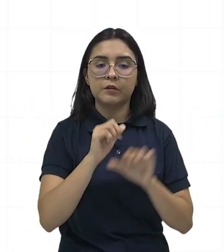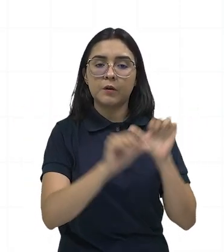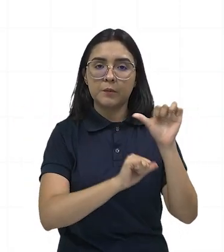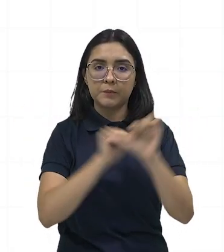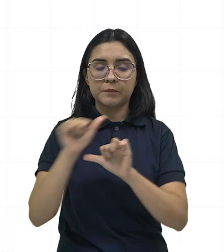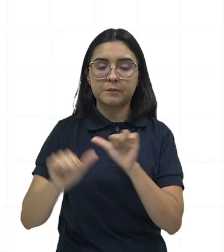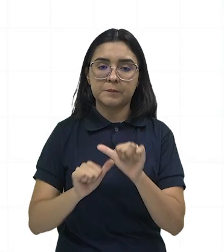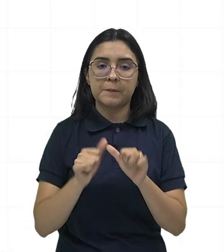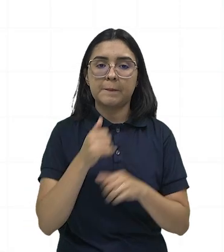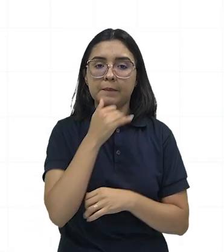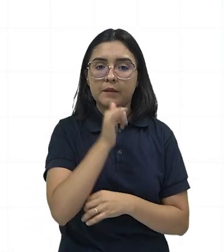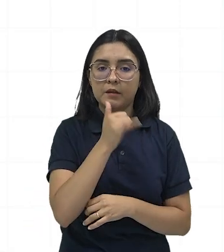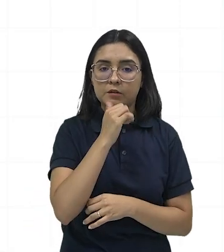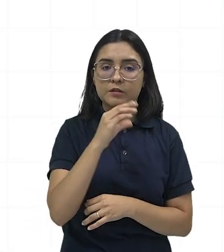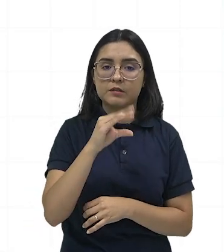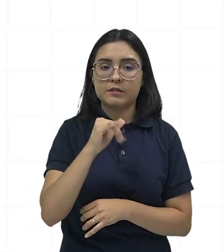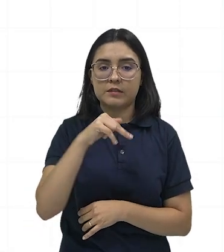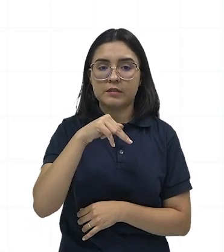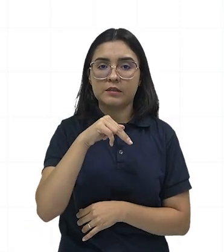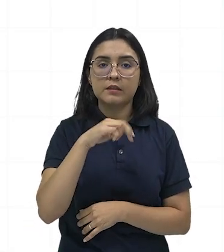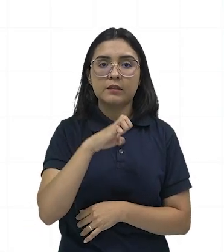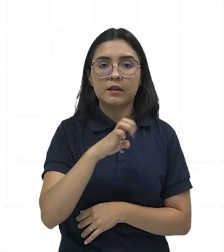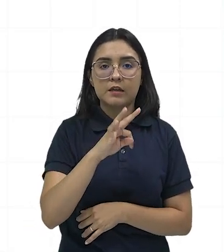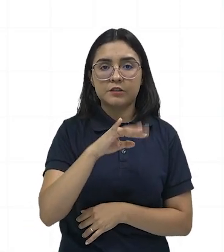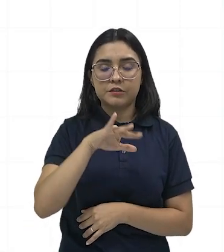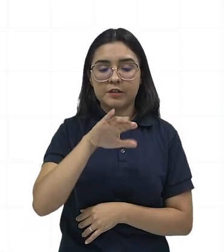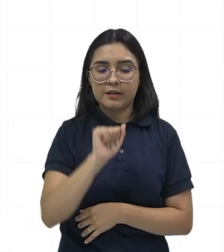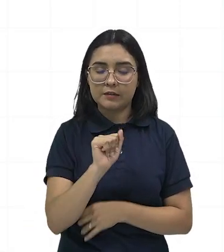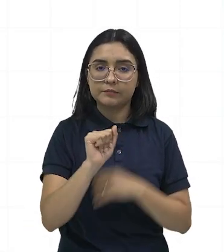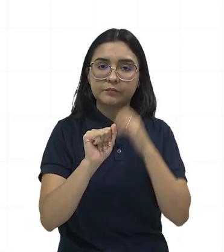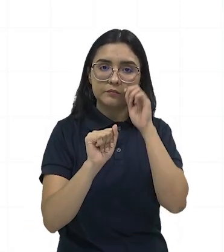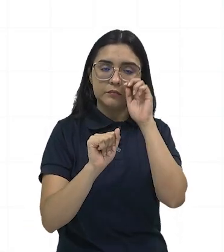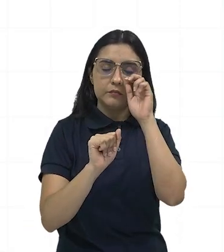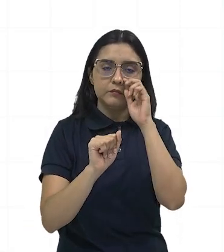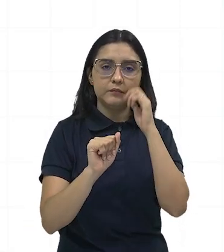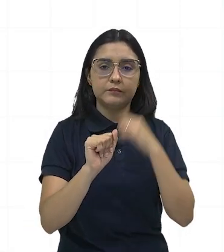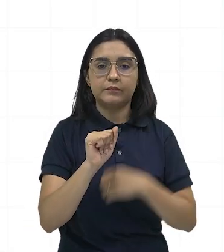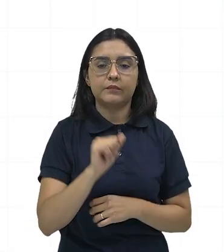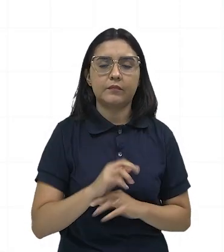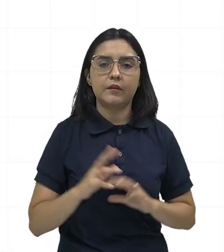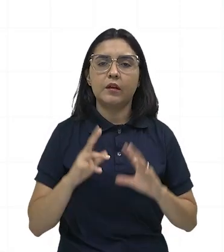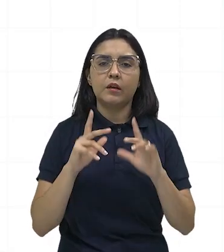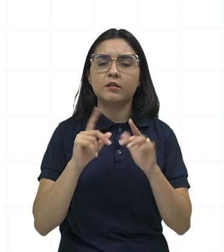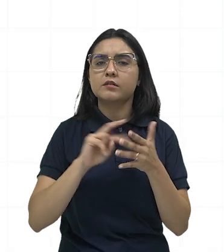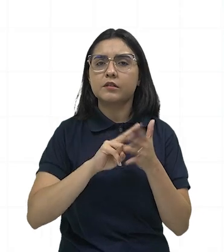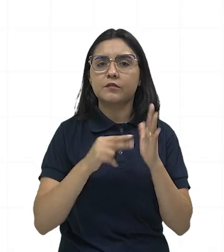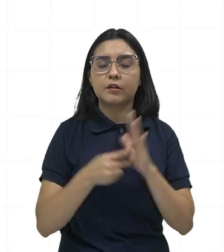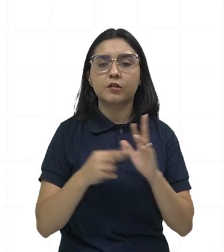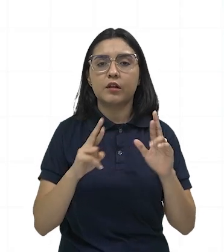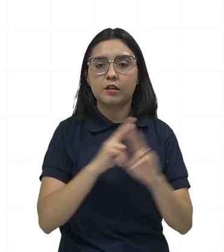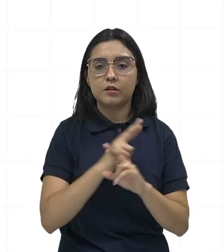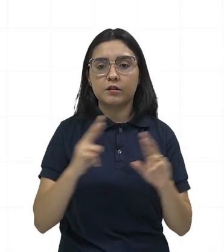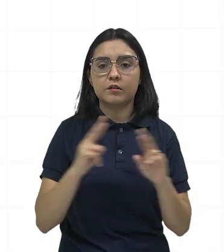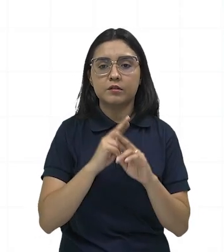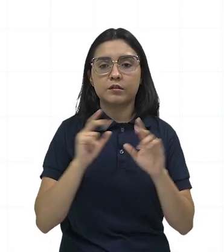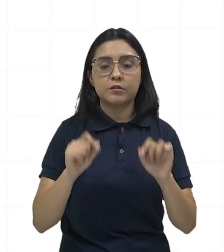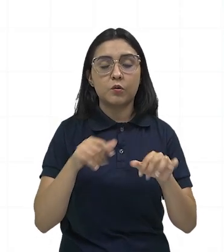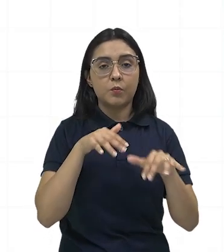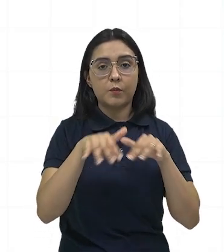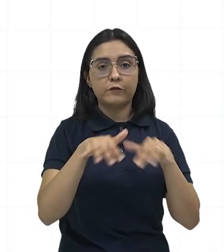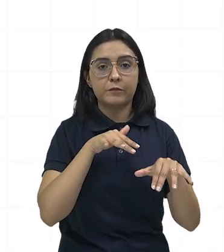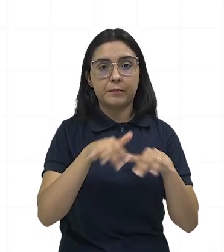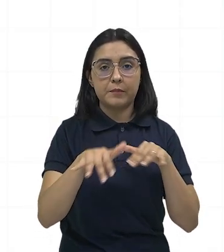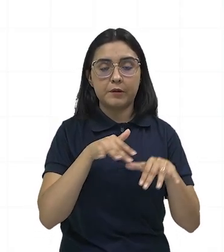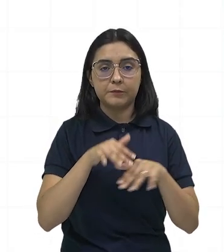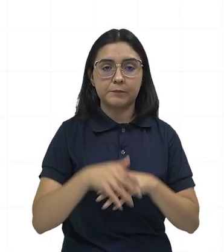conversão de energia cinética, né? Lembrando que energia cinética é toda aquela que está relacionada com o